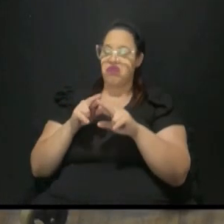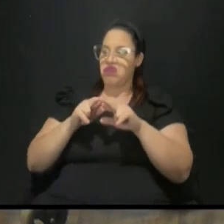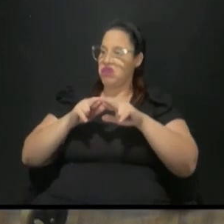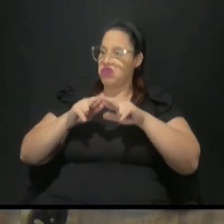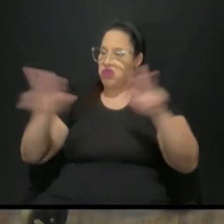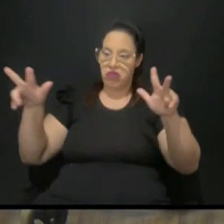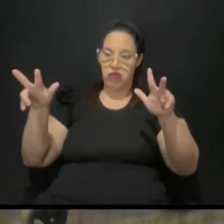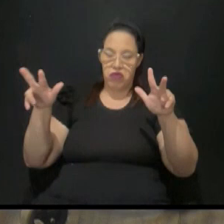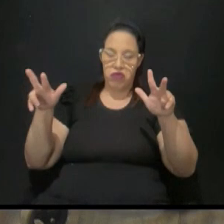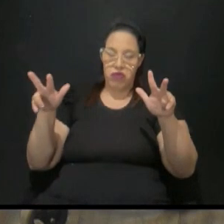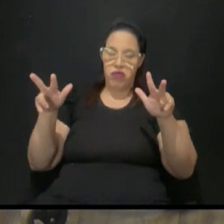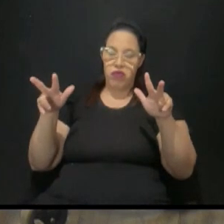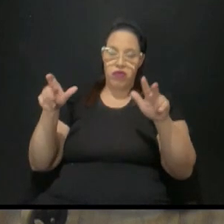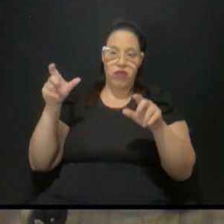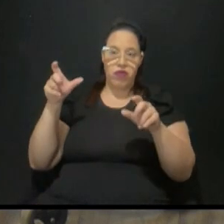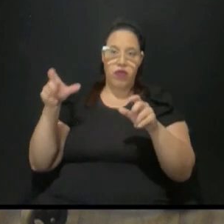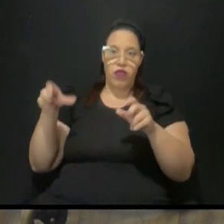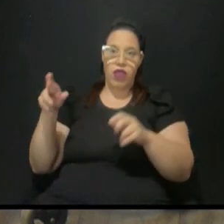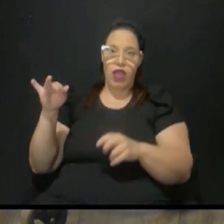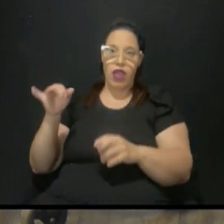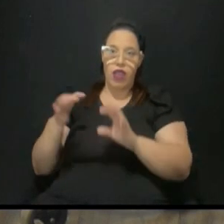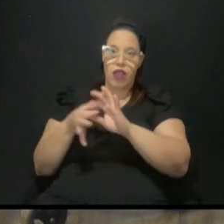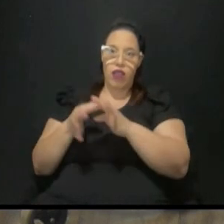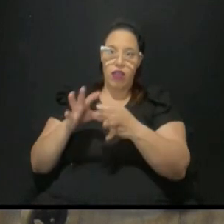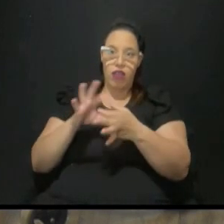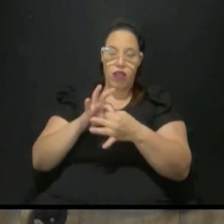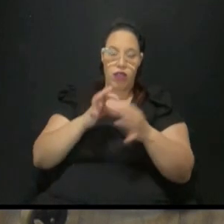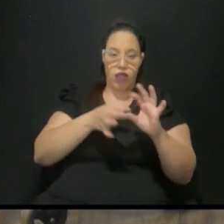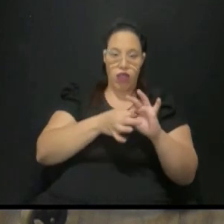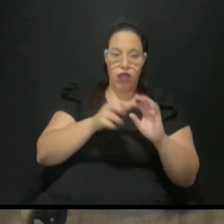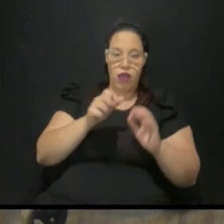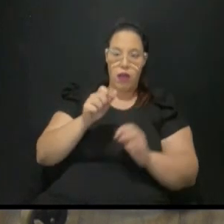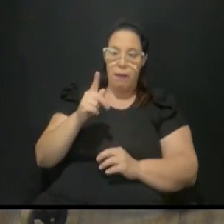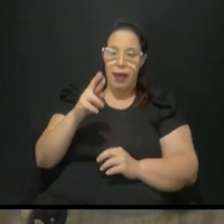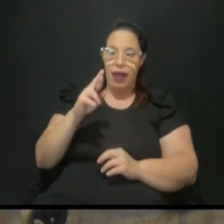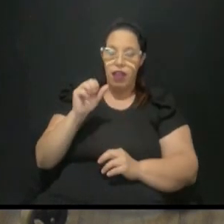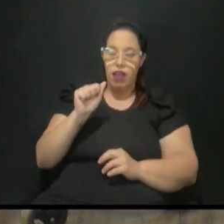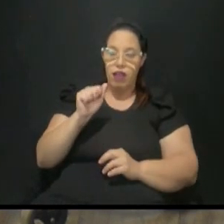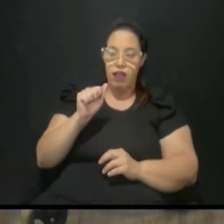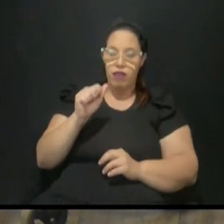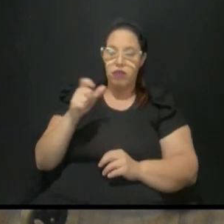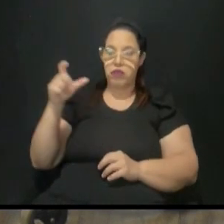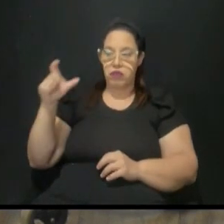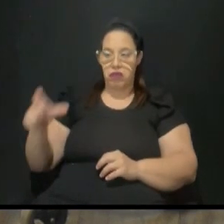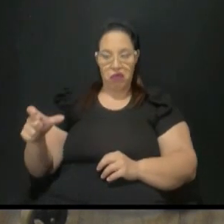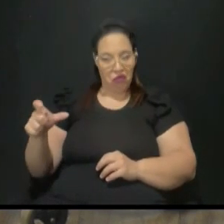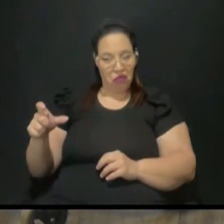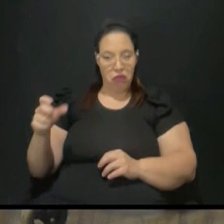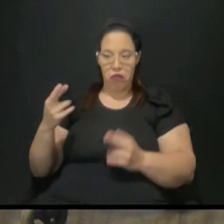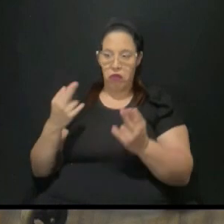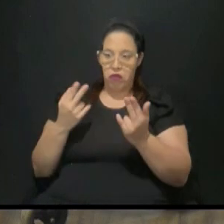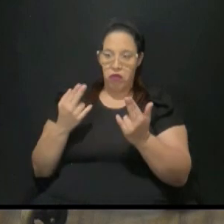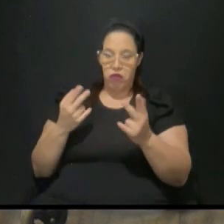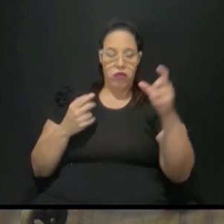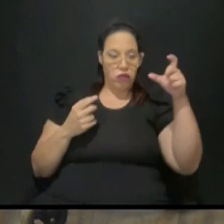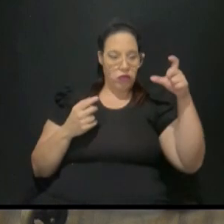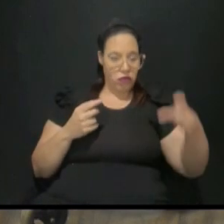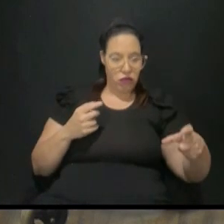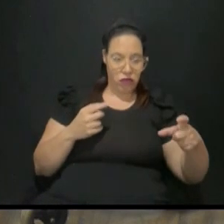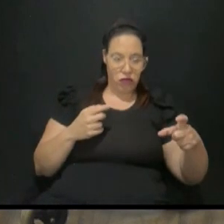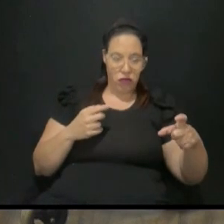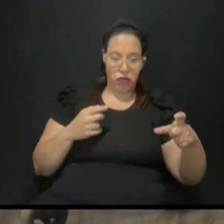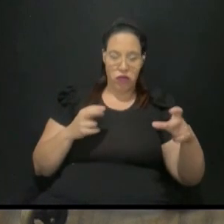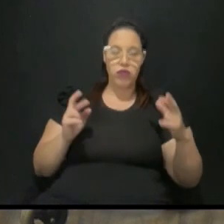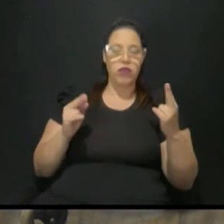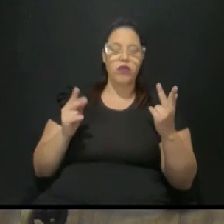entre os atletas olímpicos e os atletas paralímpicos. Então, os valores que são destinados tanto para uma característica do esporte, também é destinado para outra